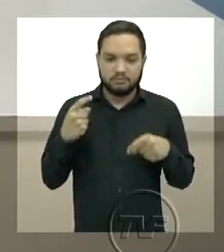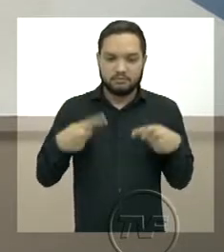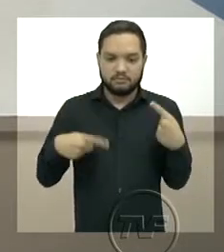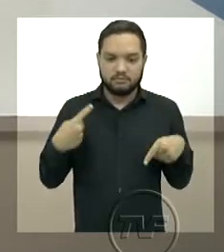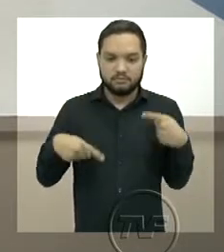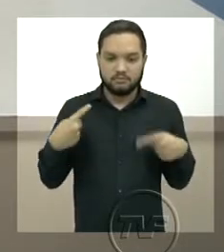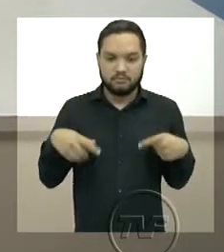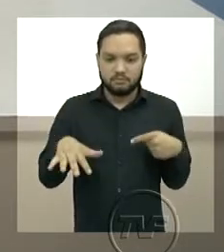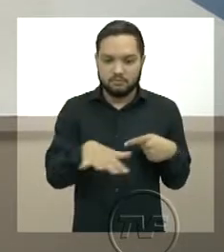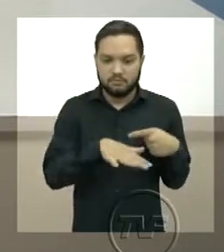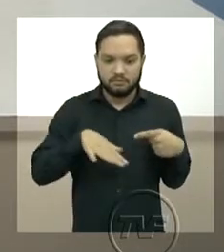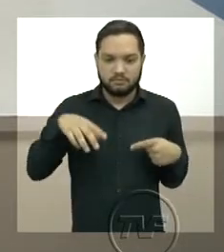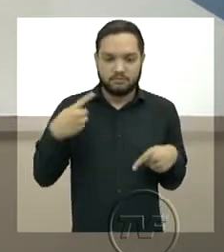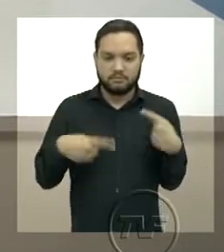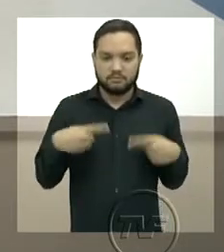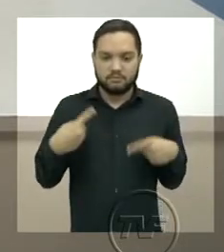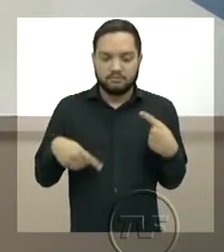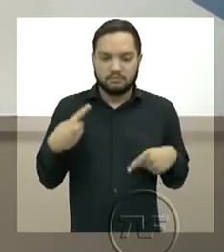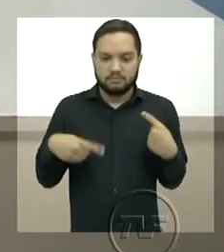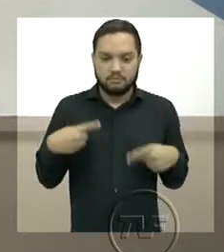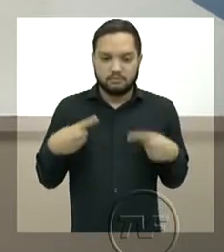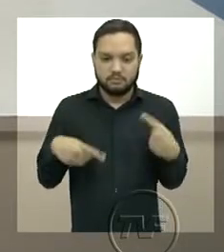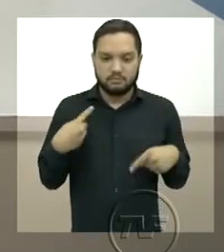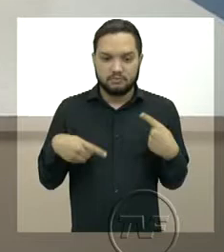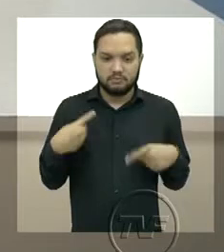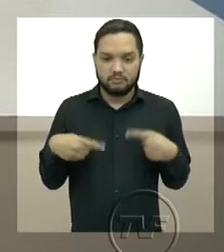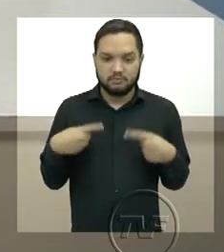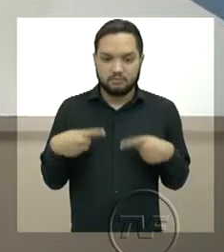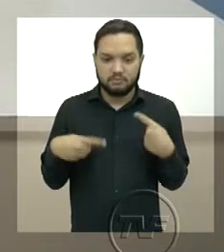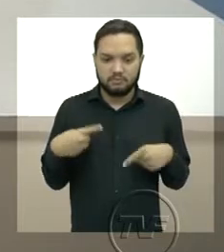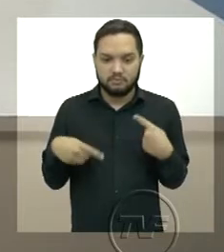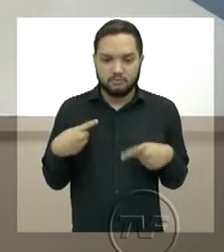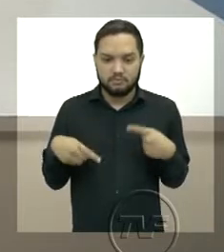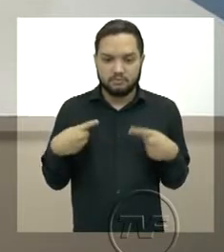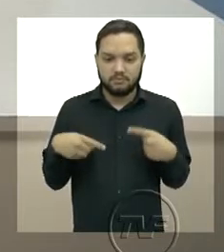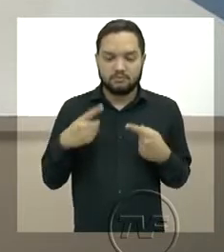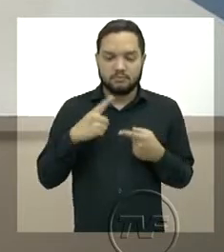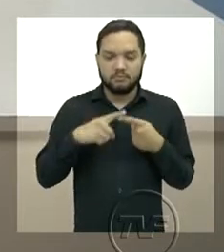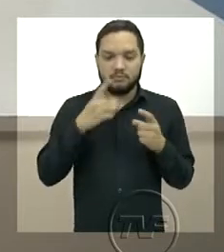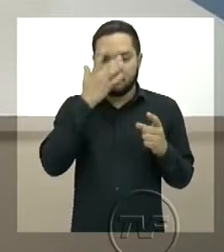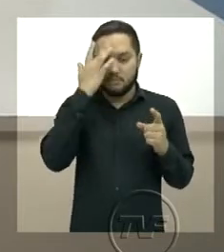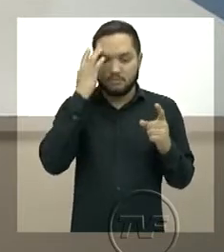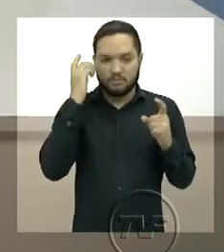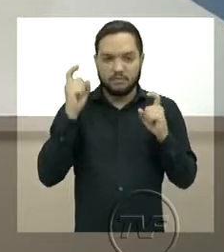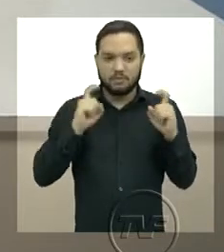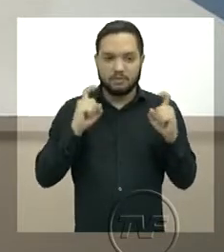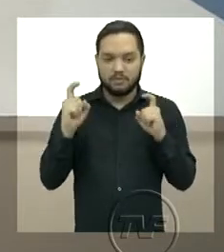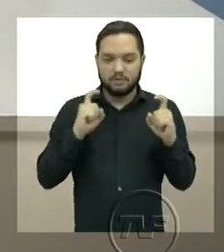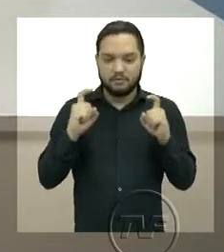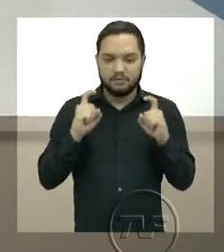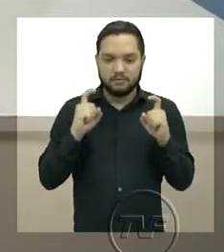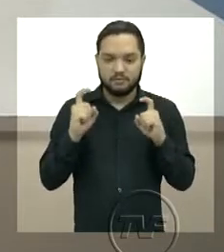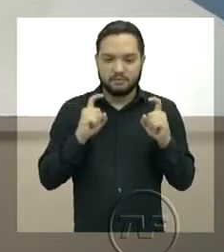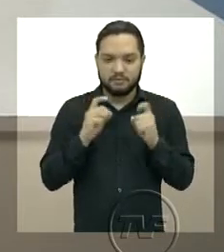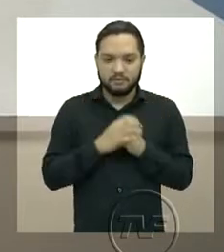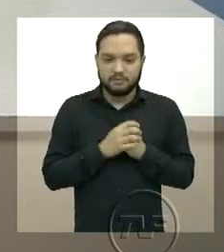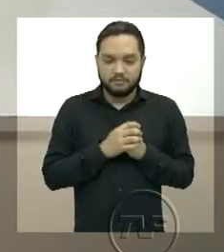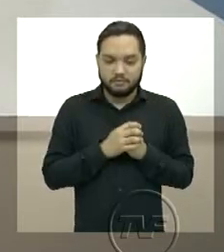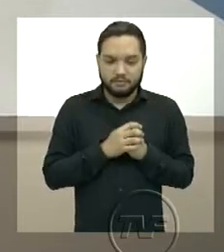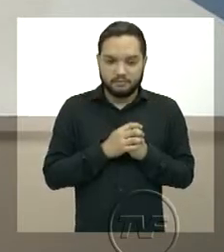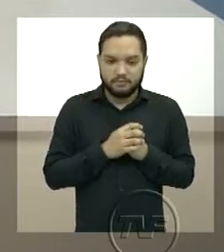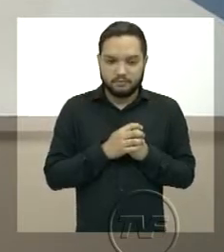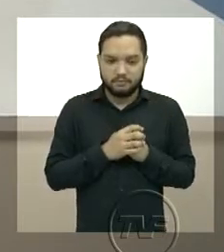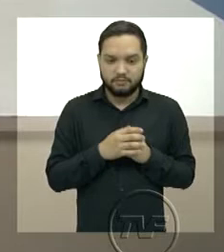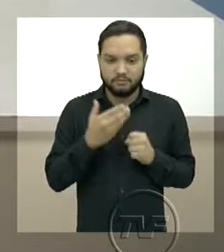política, ainda da disputa política, da disputa de ideias entre